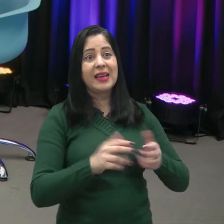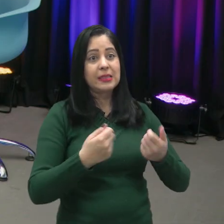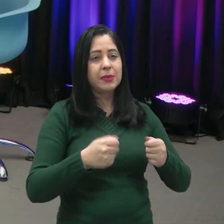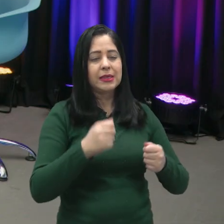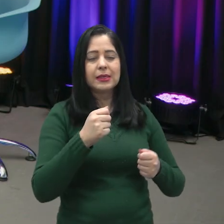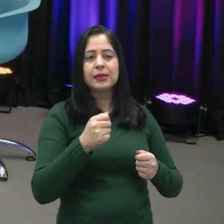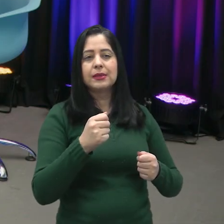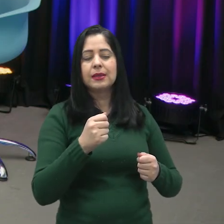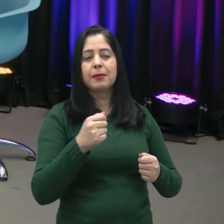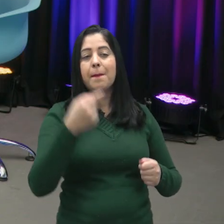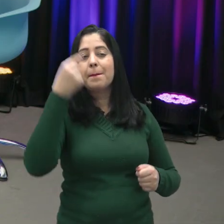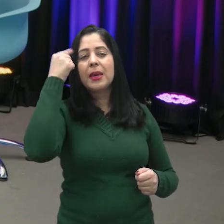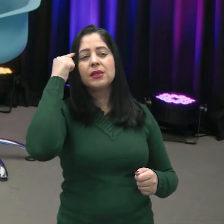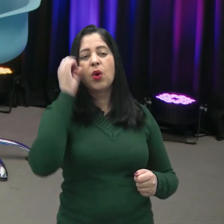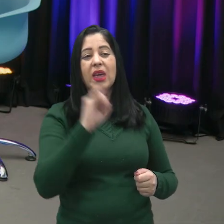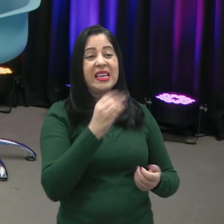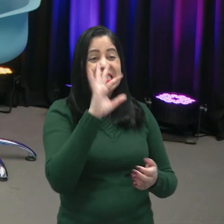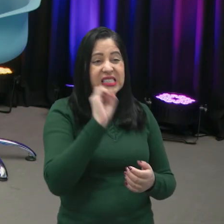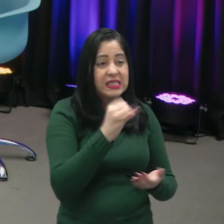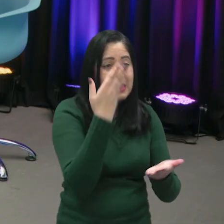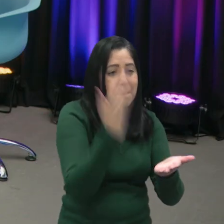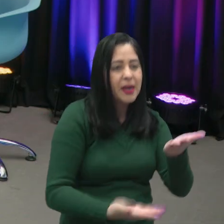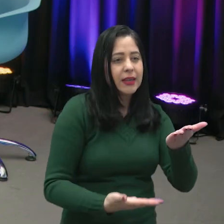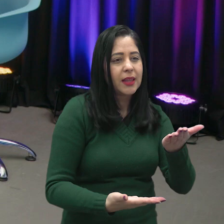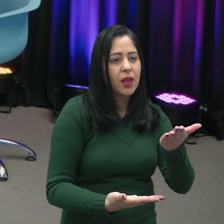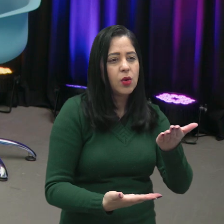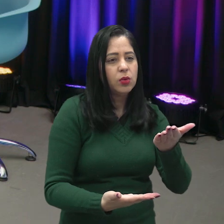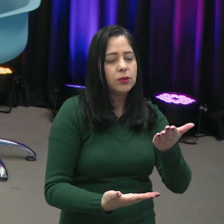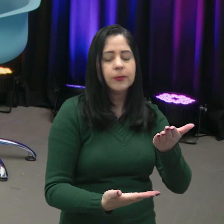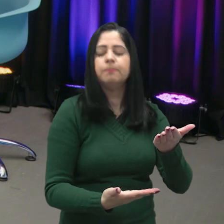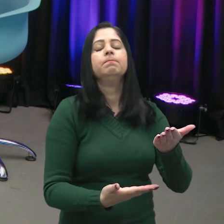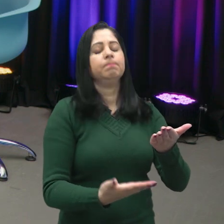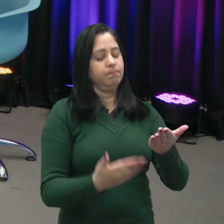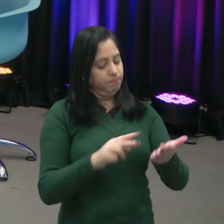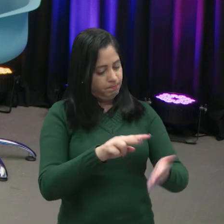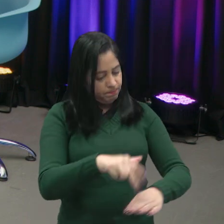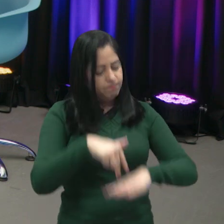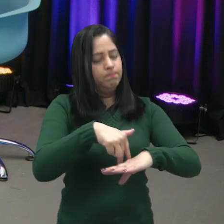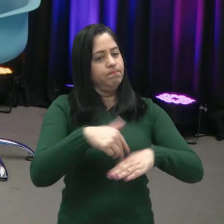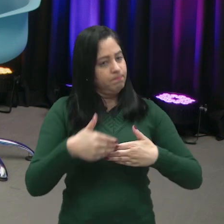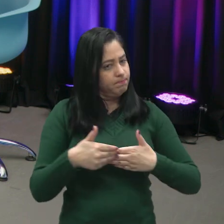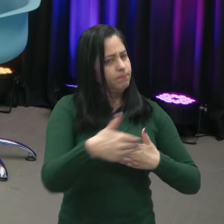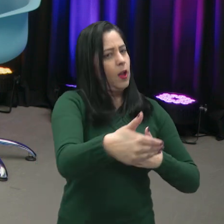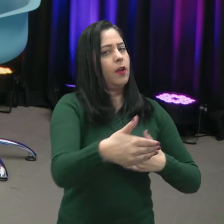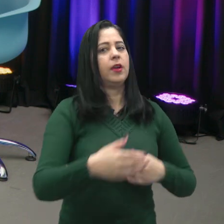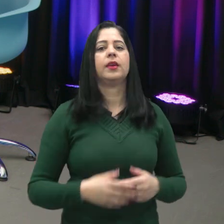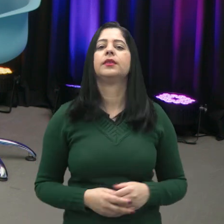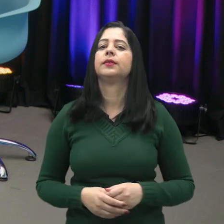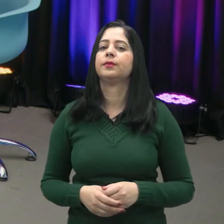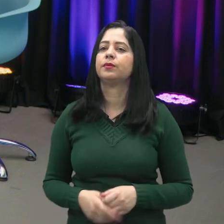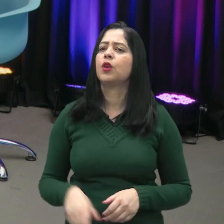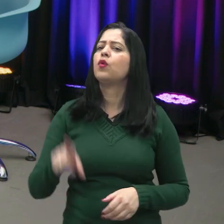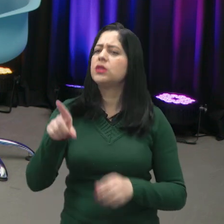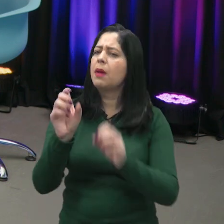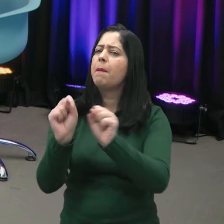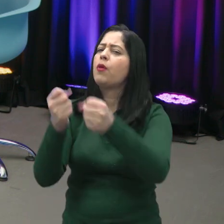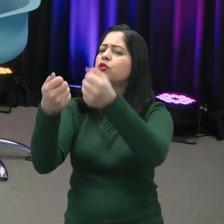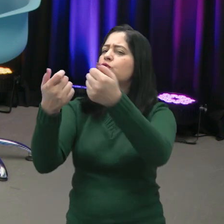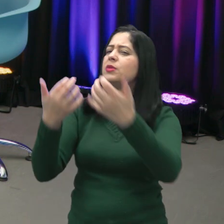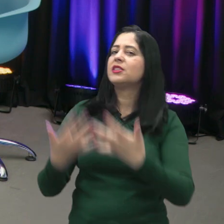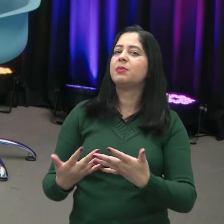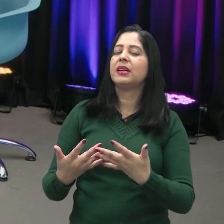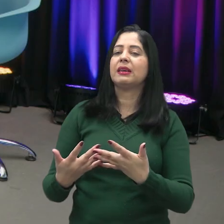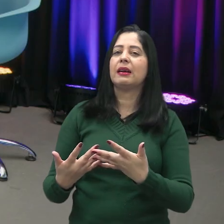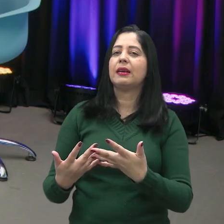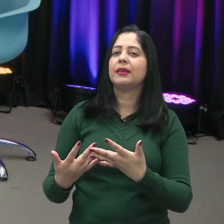derrota, como que ele vai atuar ali, Sim. dali para frente, entendeu? Você consegue compartilhar com a gente algum exemplo